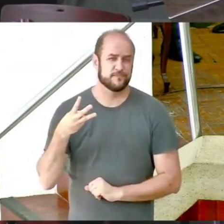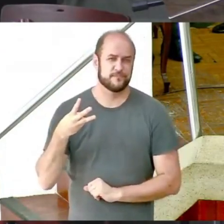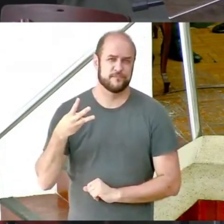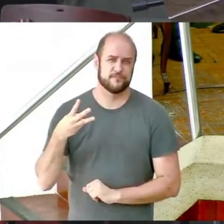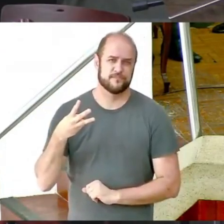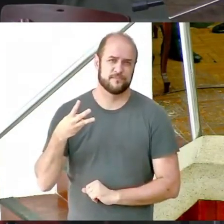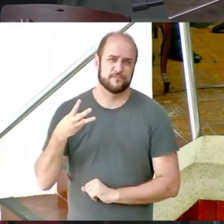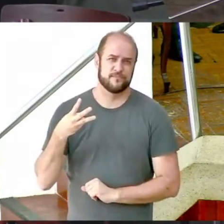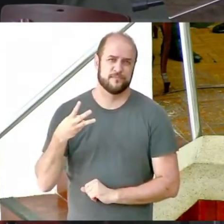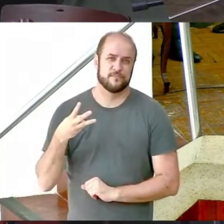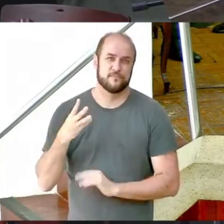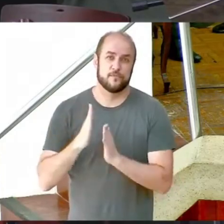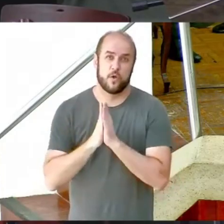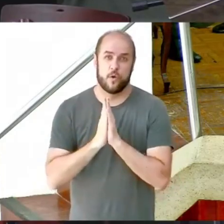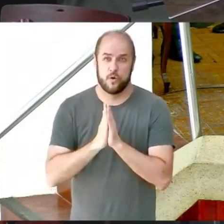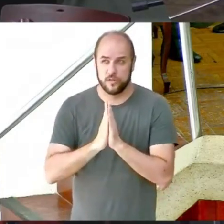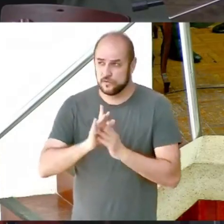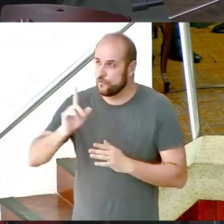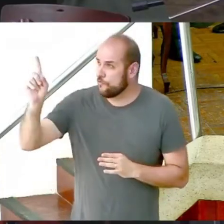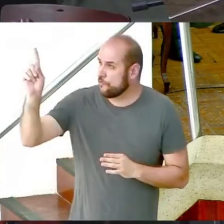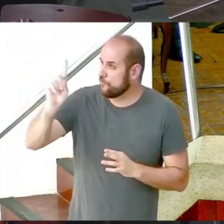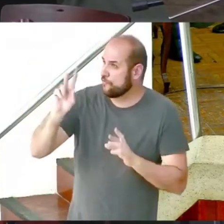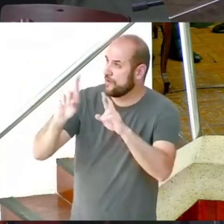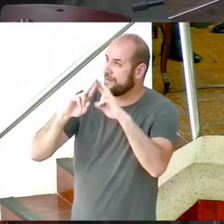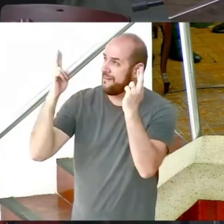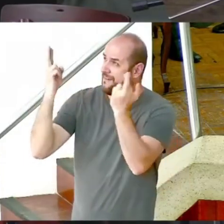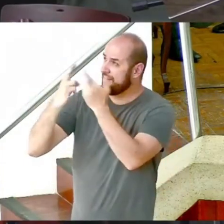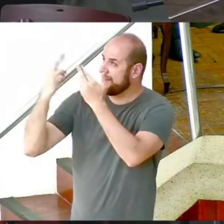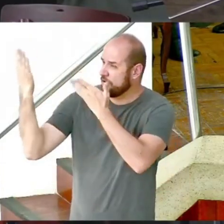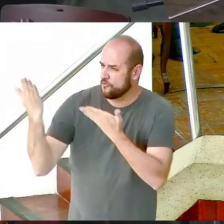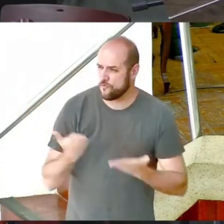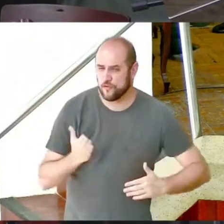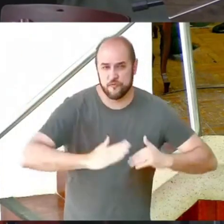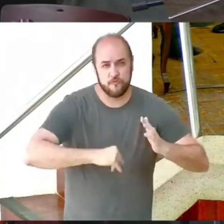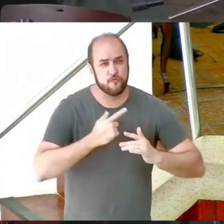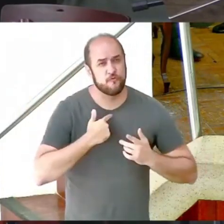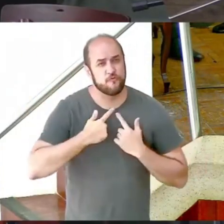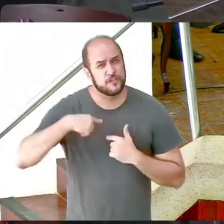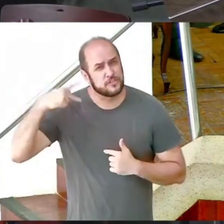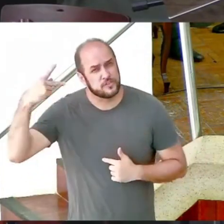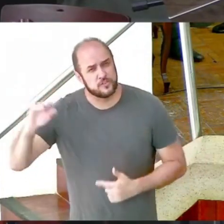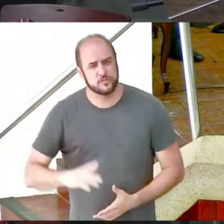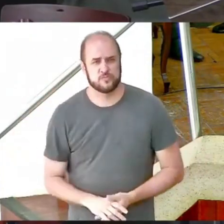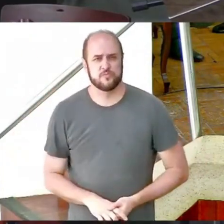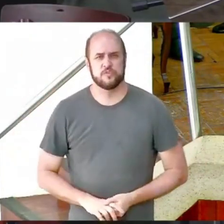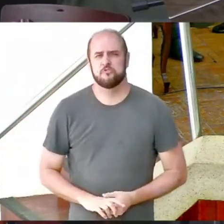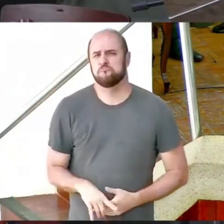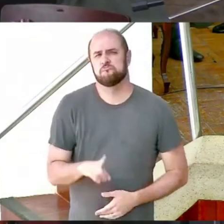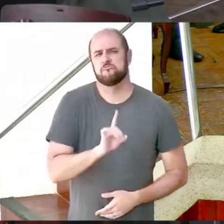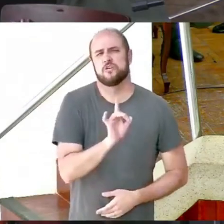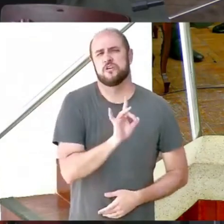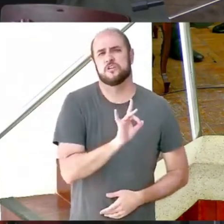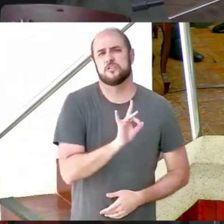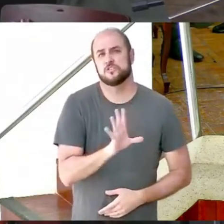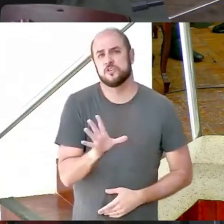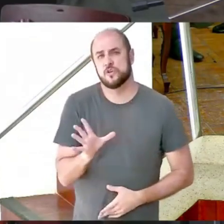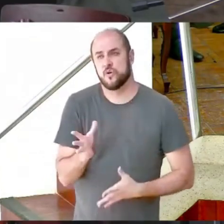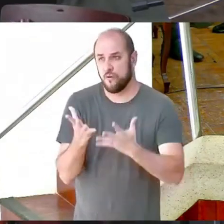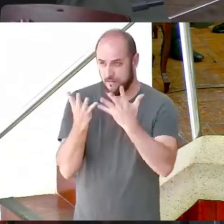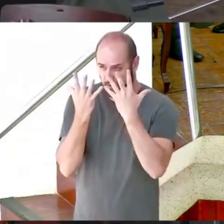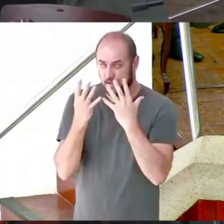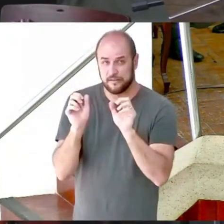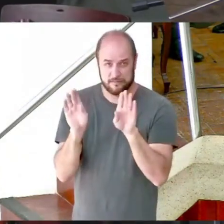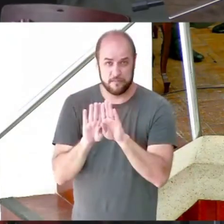de orar: venha o teu reino, seja feita a tua vontade. É não simplesmente se dobrar à vontade soberana